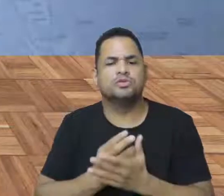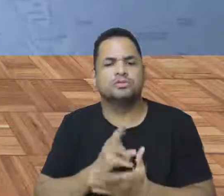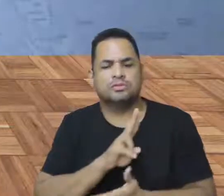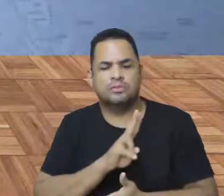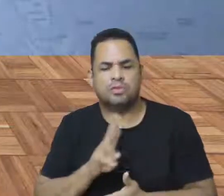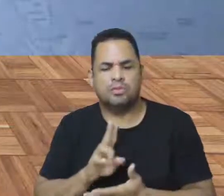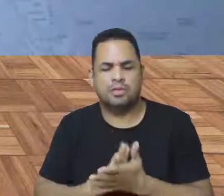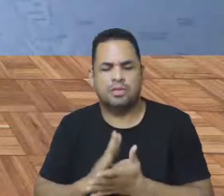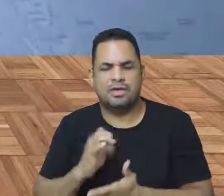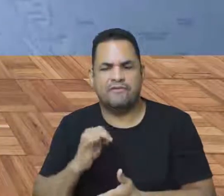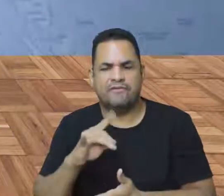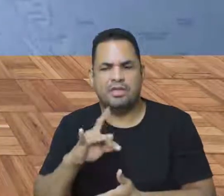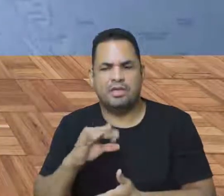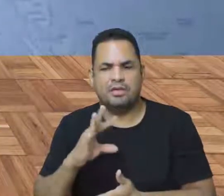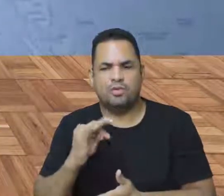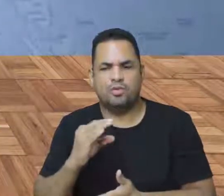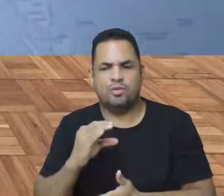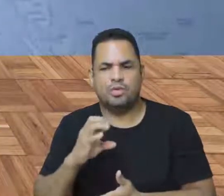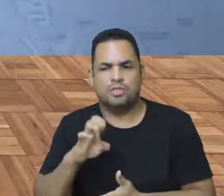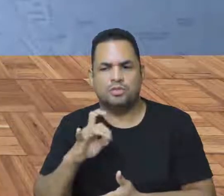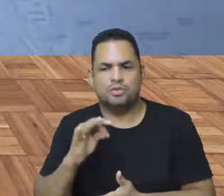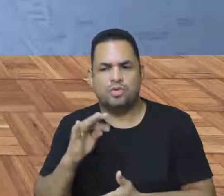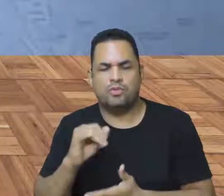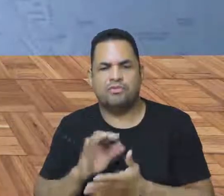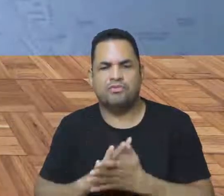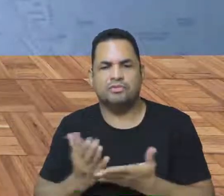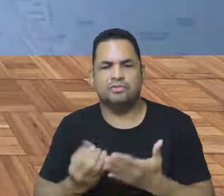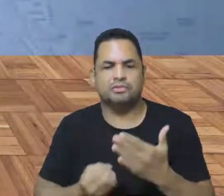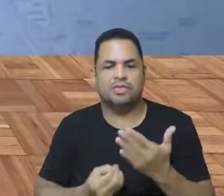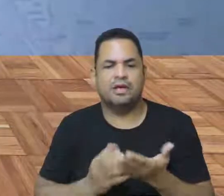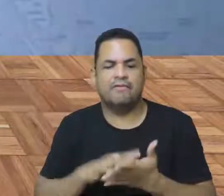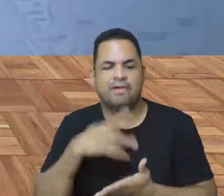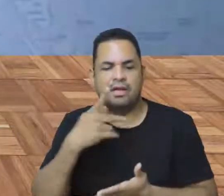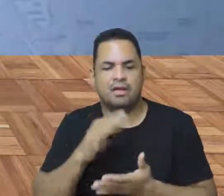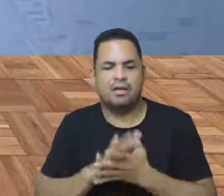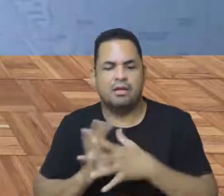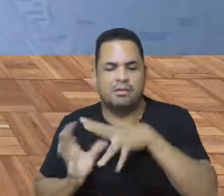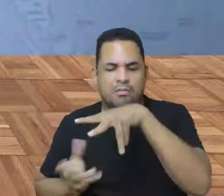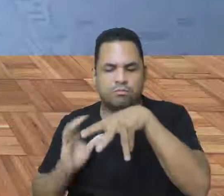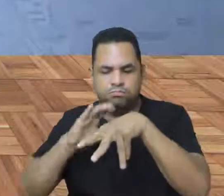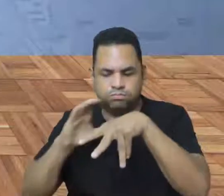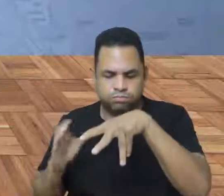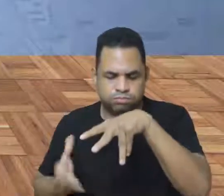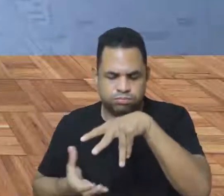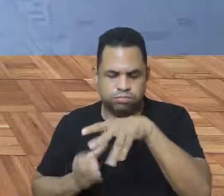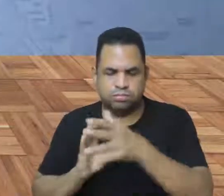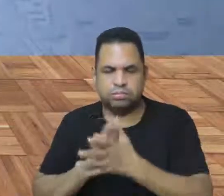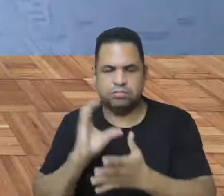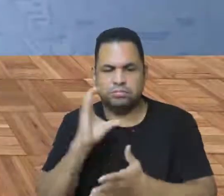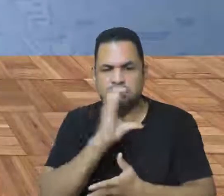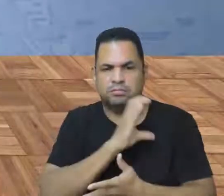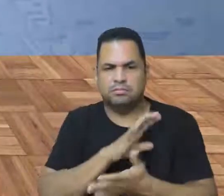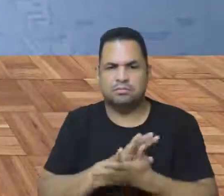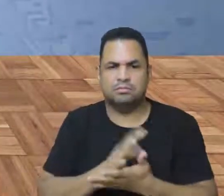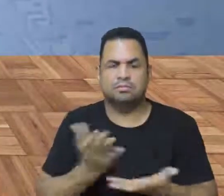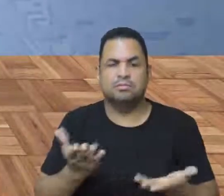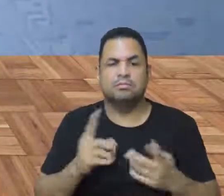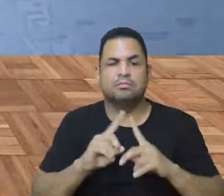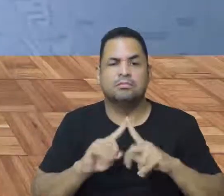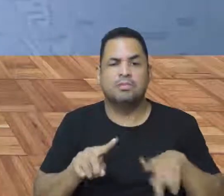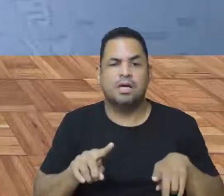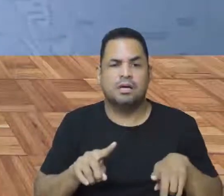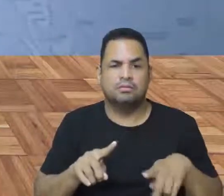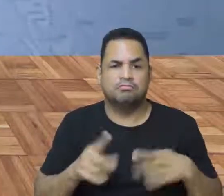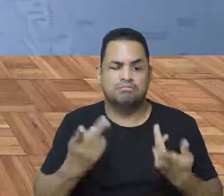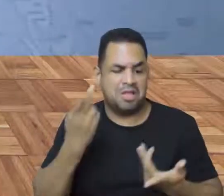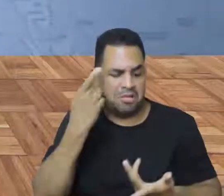estufa, está se referindo ao aquecimento global. Claro que o efeito estufa é um fator natural, mas dificilmente